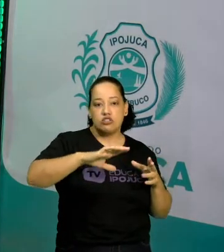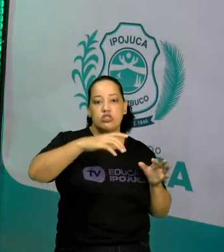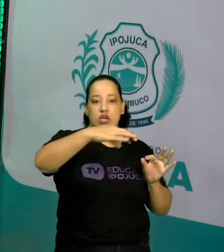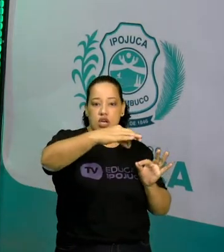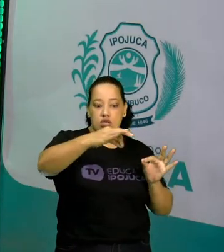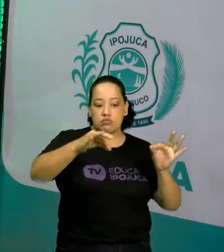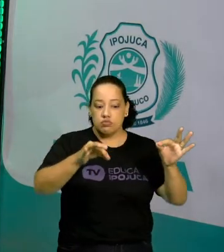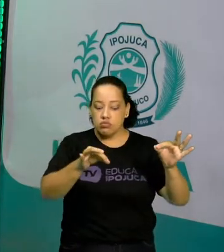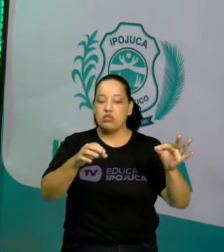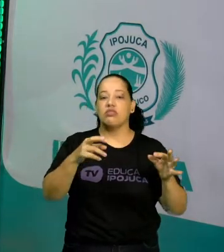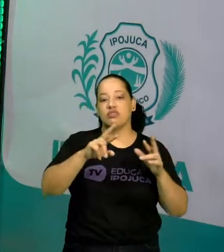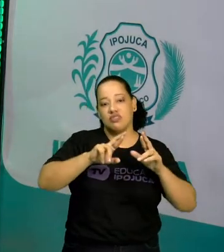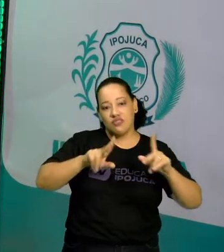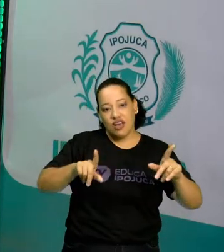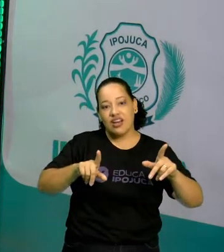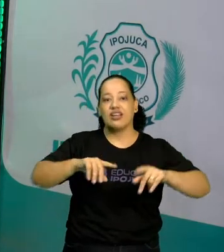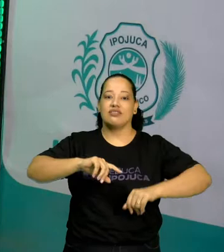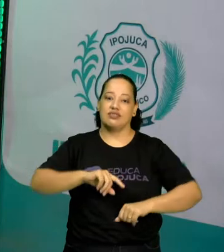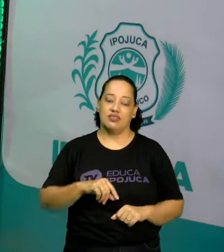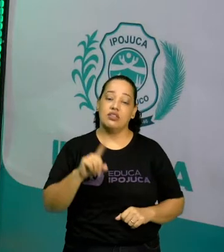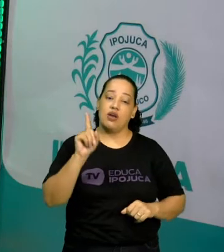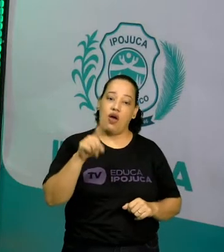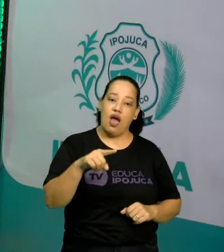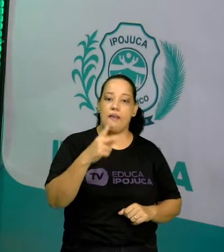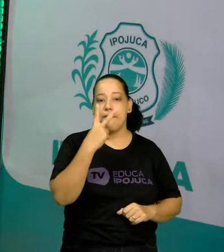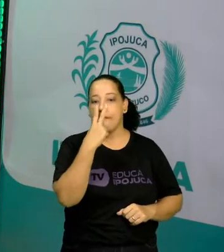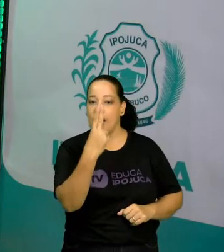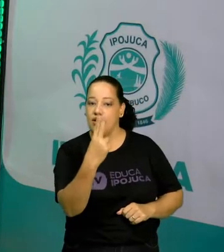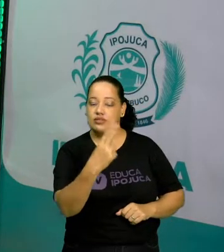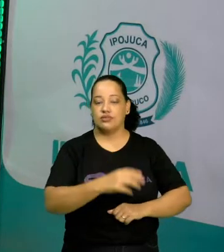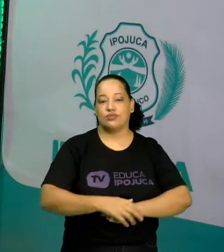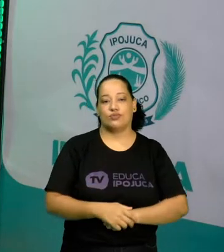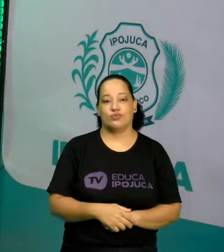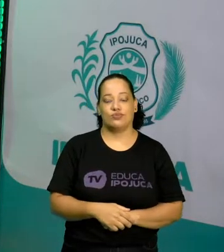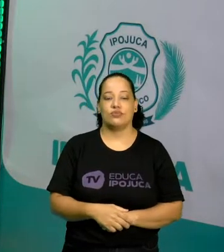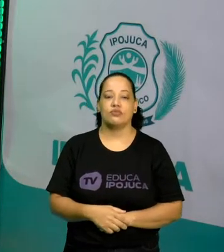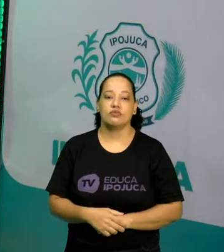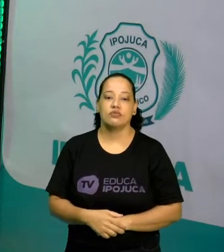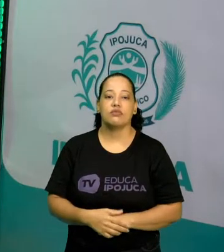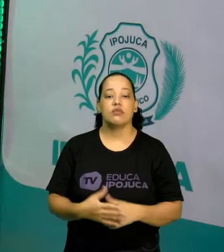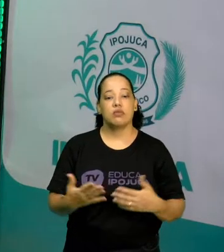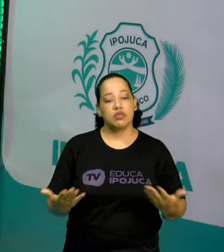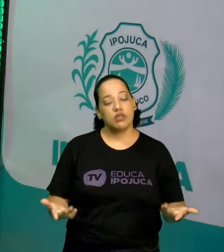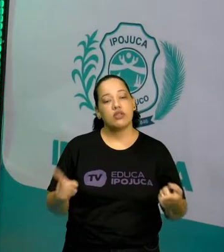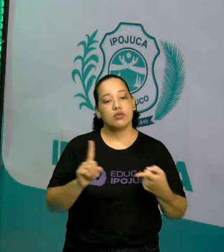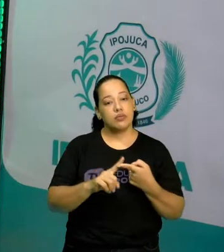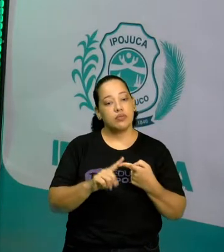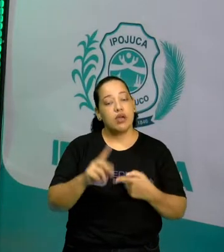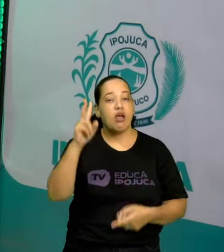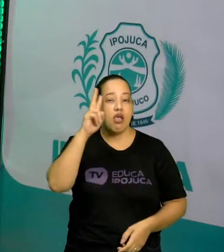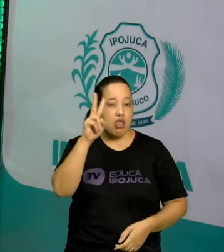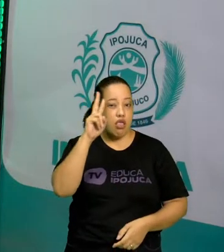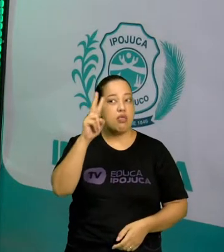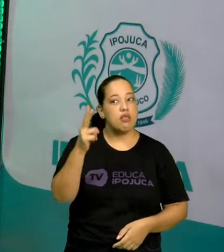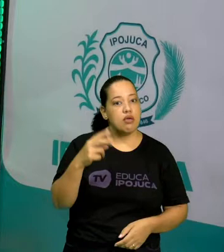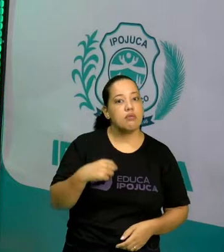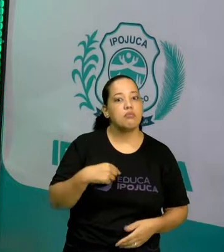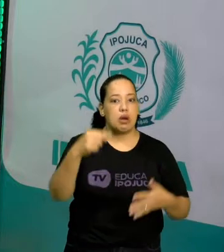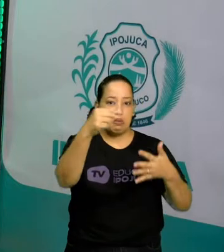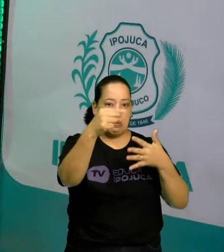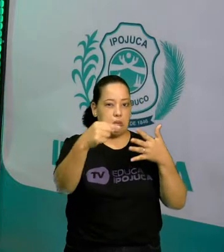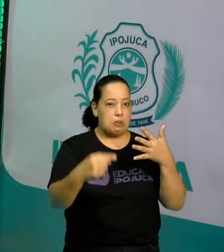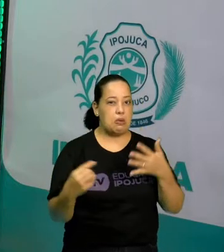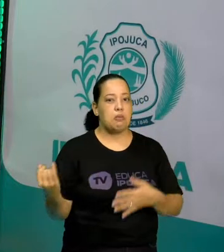Vem comigo. Mas antes, precisamos recordar algumas propriedades ou classificações dos triângulos.